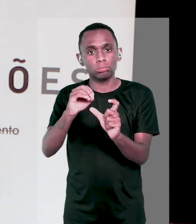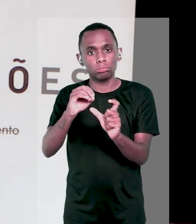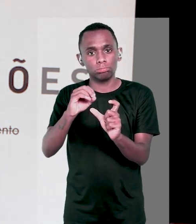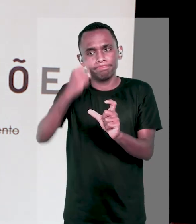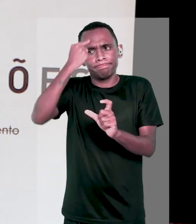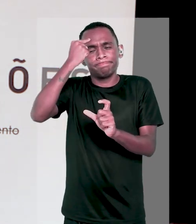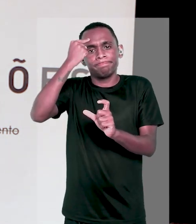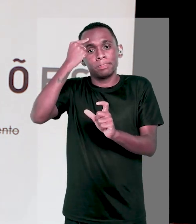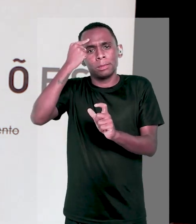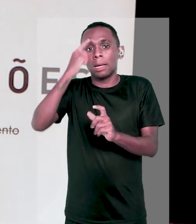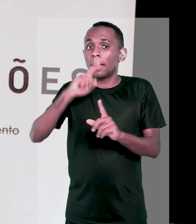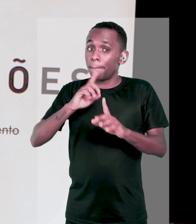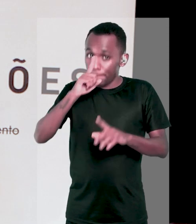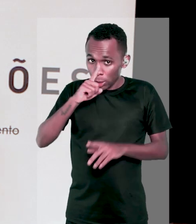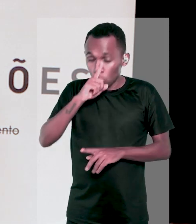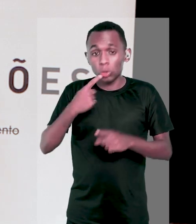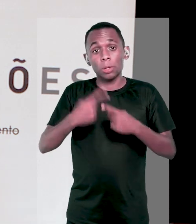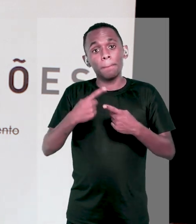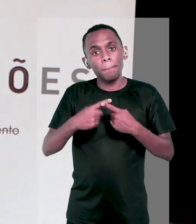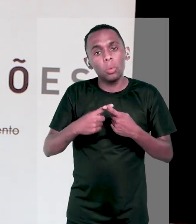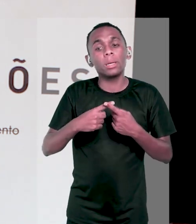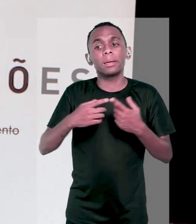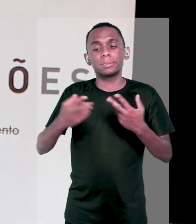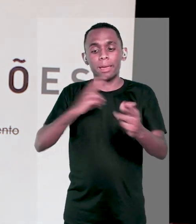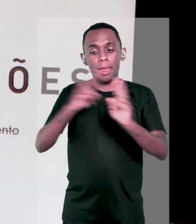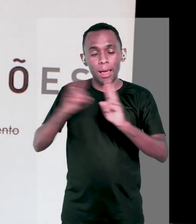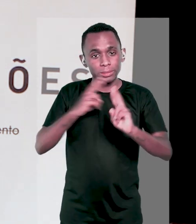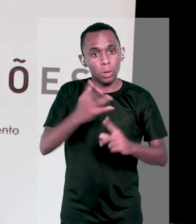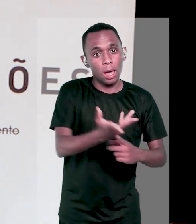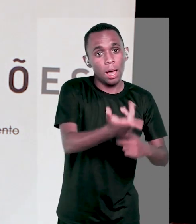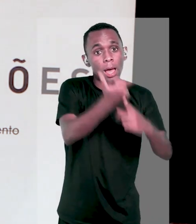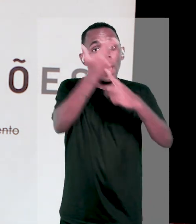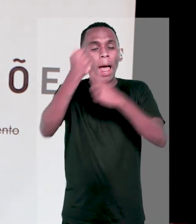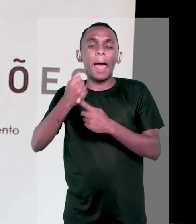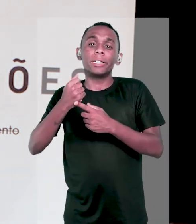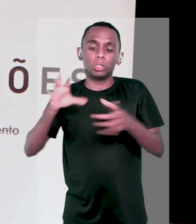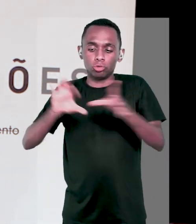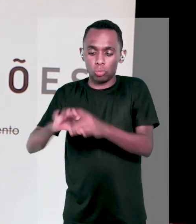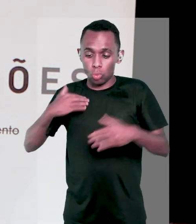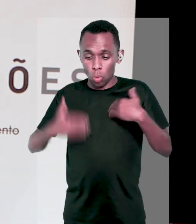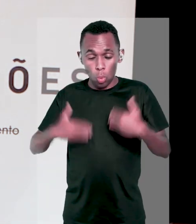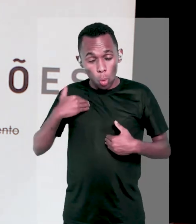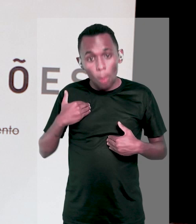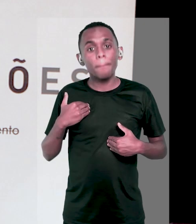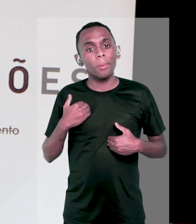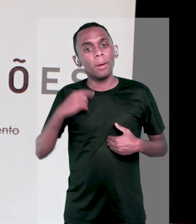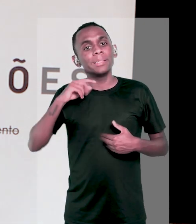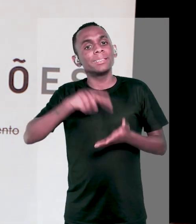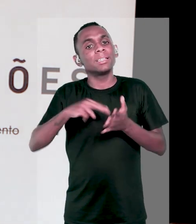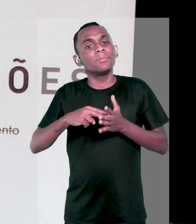o corpo pensante da arte no mundo provoca portanto uma contínua solicitação e